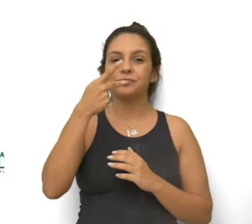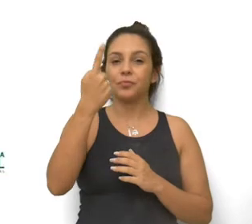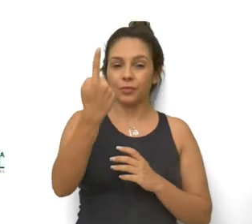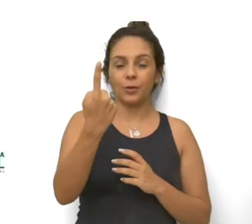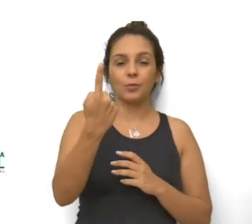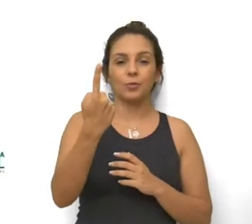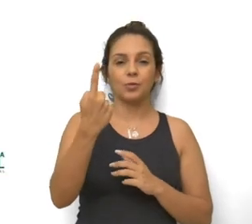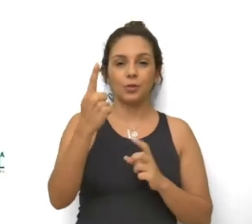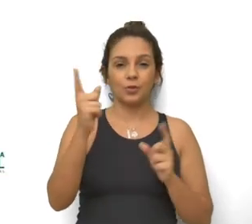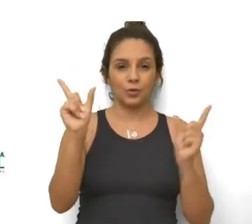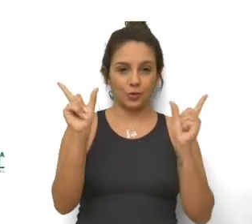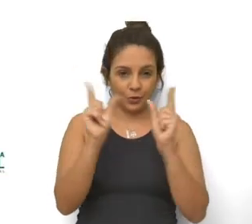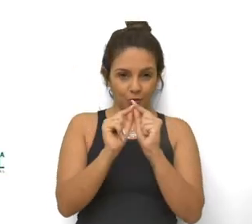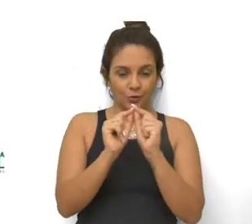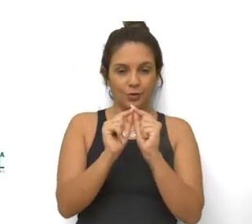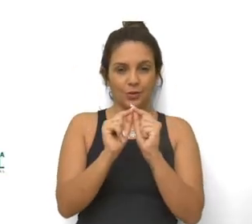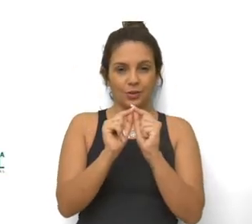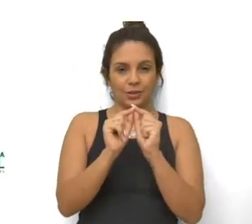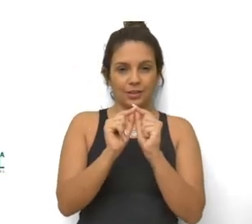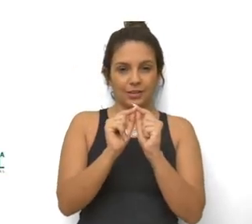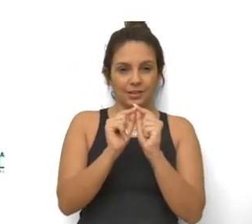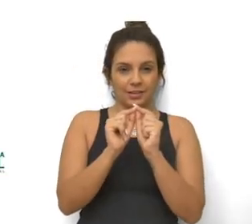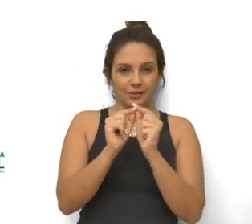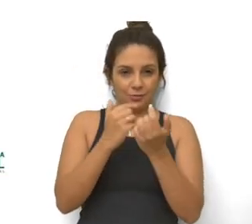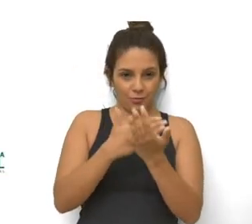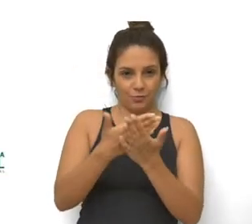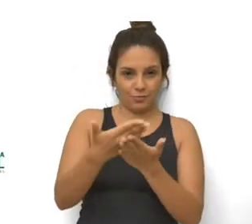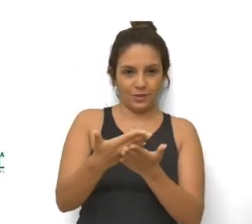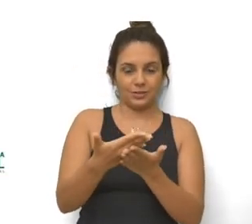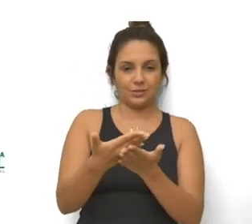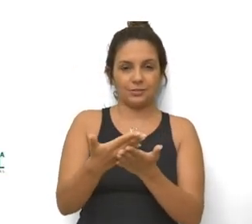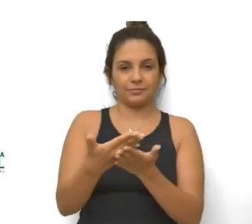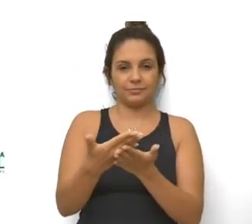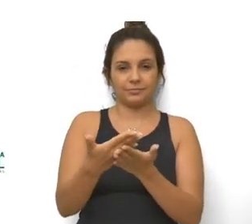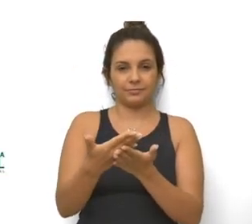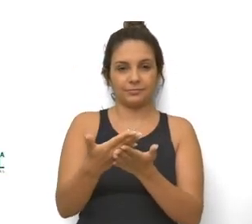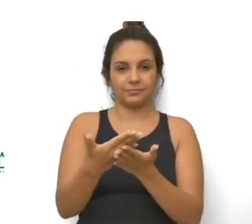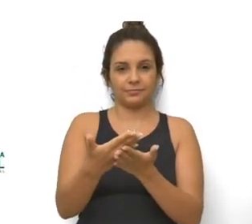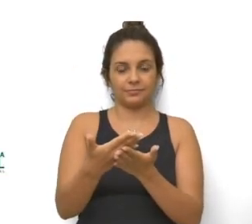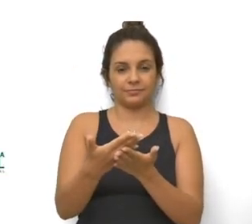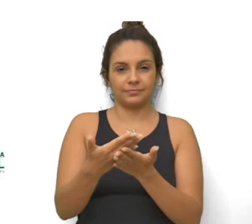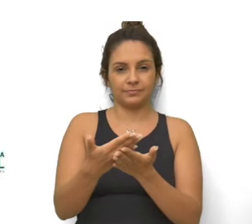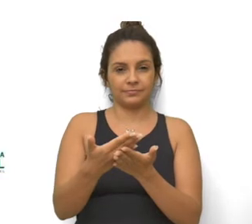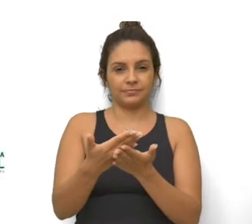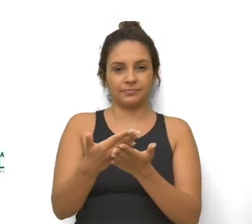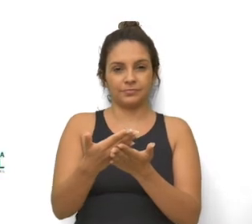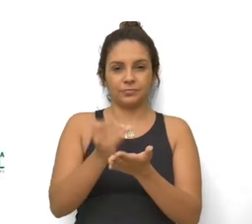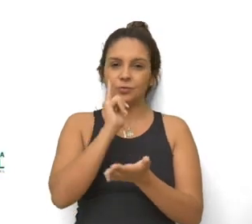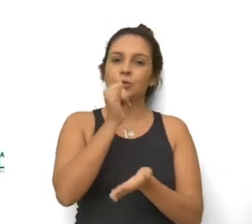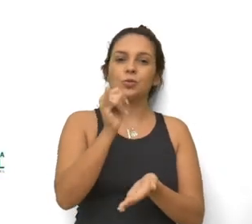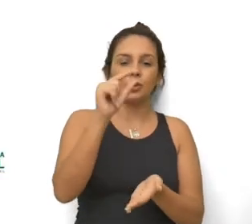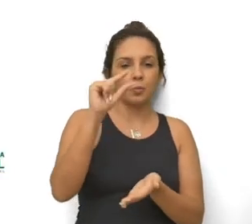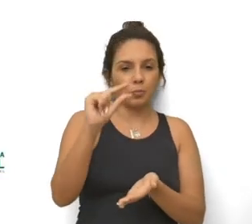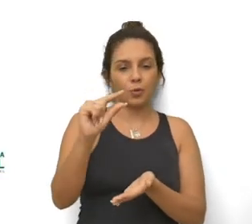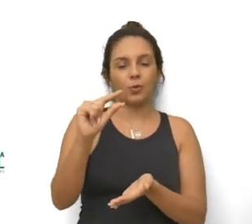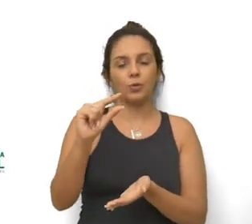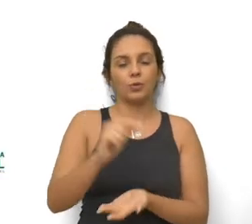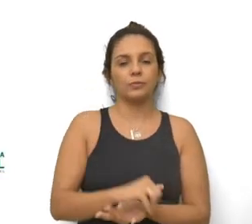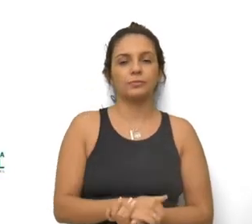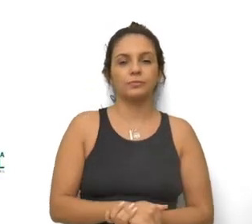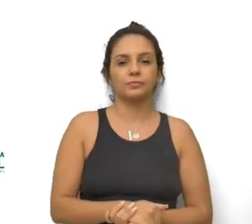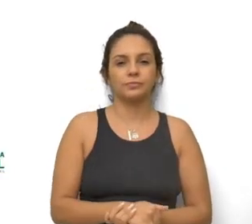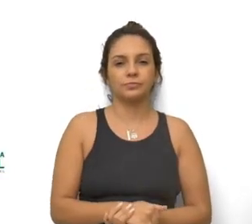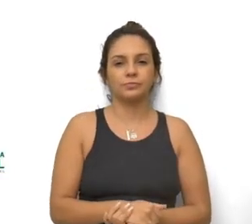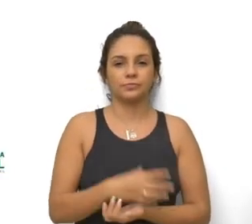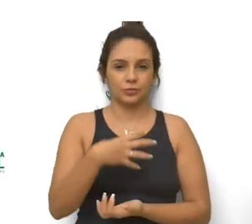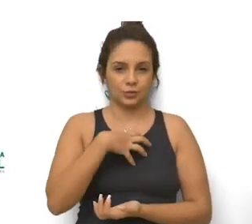fazer um resuminho das cenas iniciais para contar um pouquinho